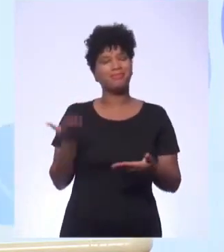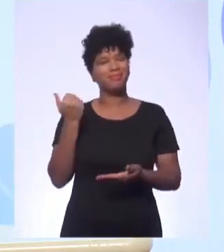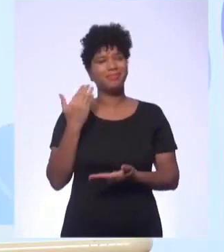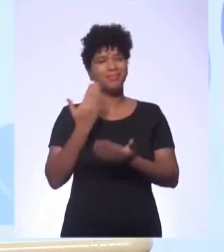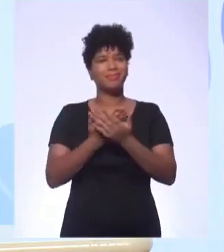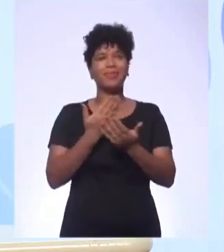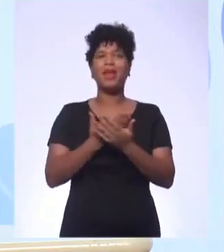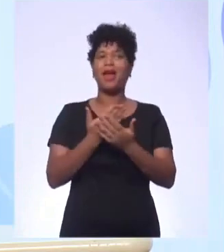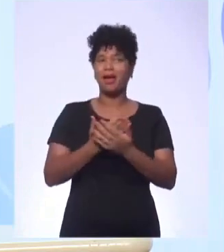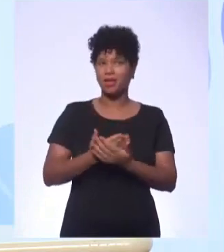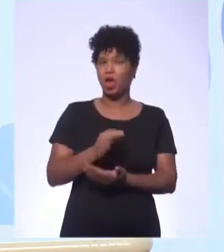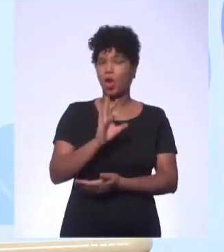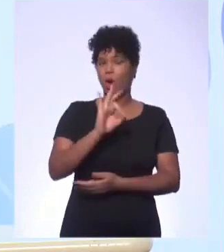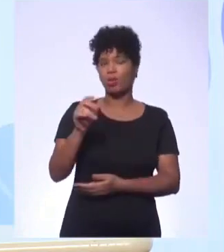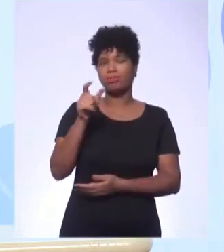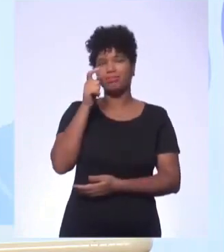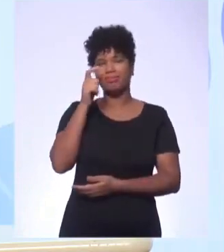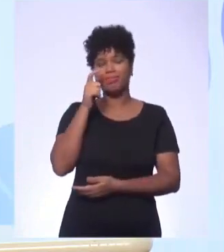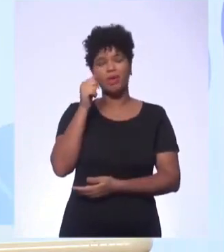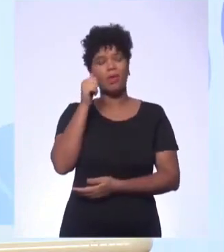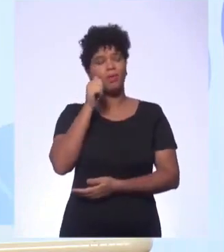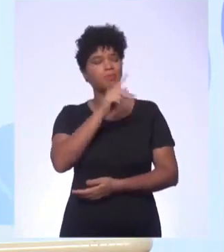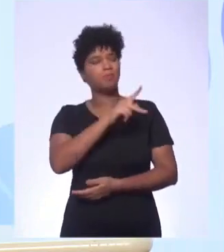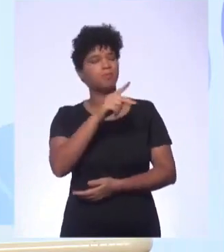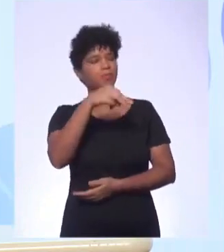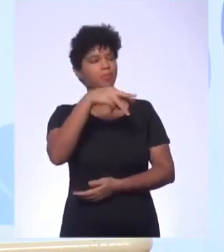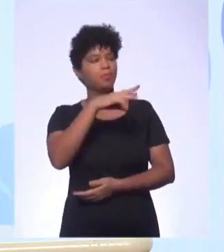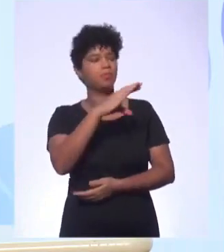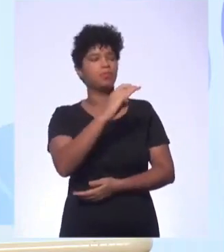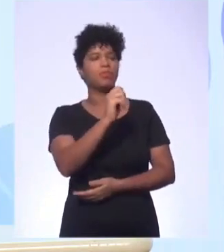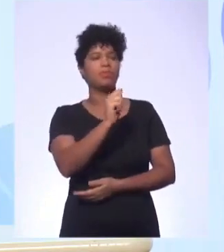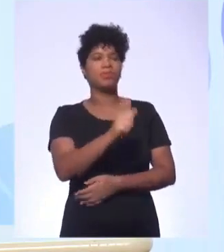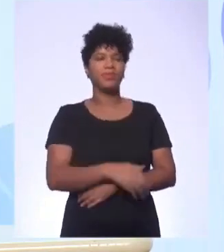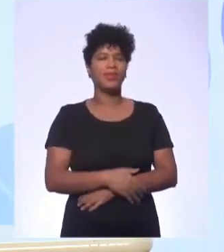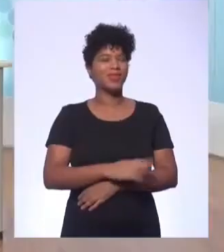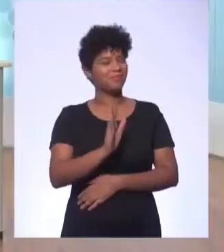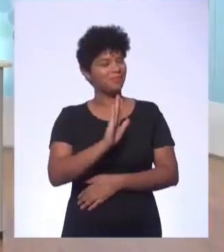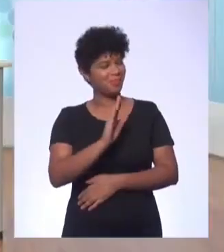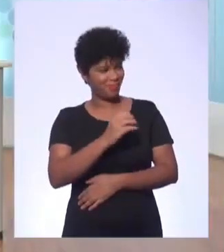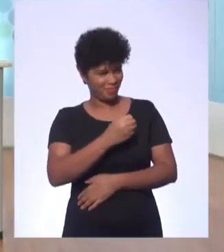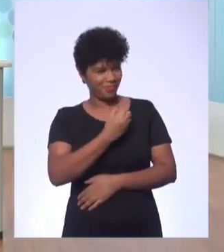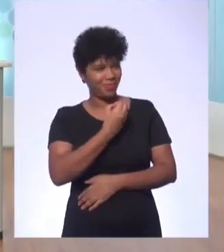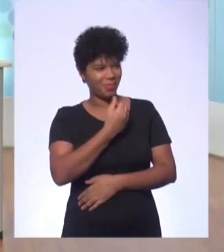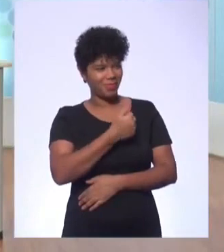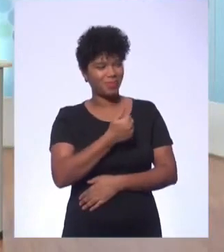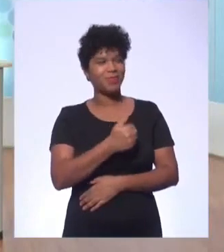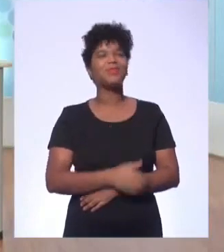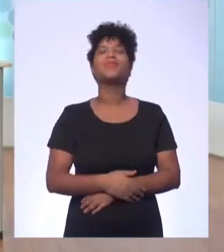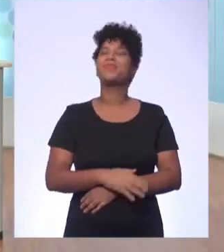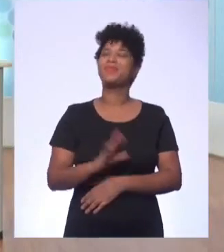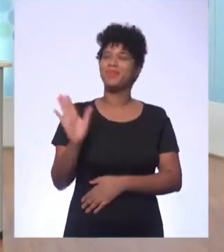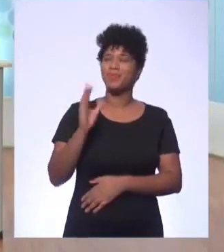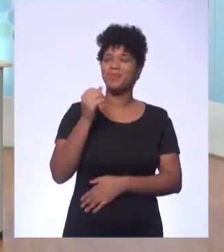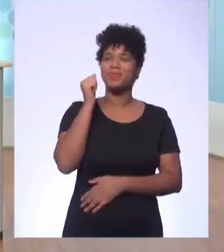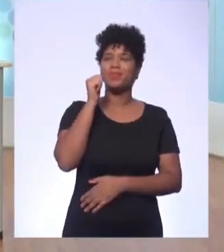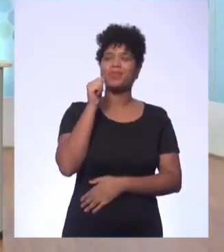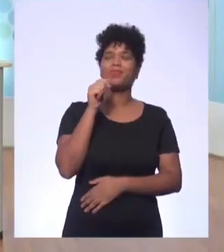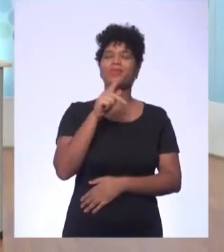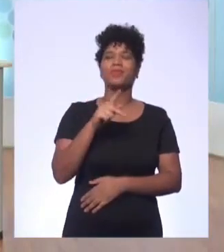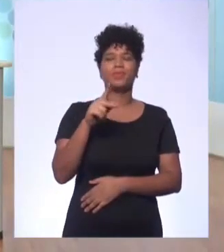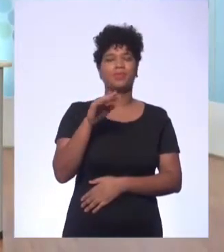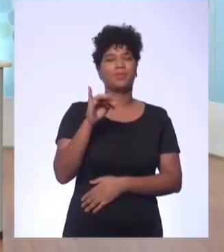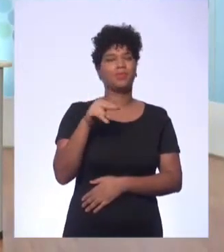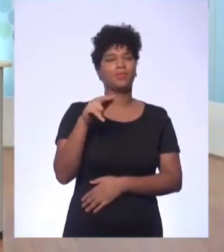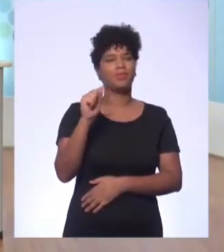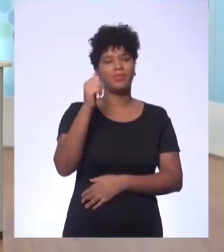para lá de interessante, com a professora Márcia Janine, que já está aqui. Olá, professora. Olá, professora Tayana. Obrigada por aceitar o nosso